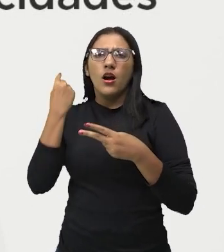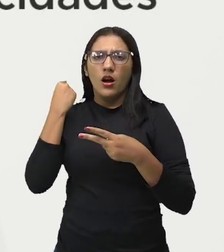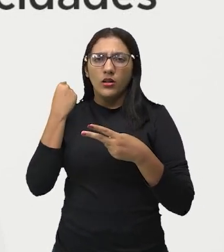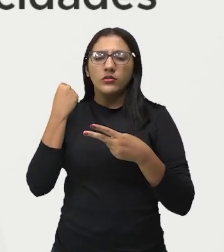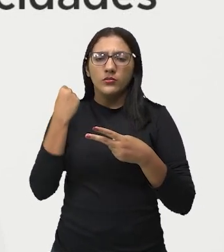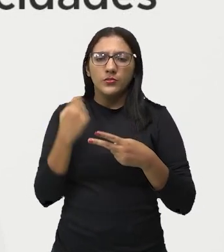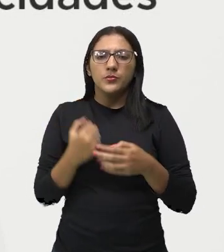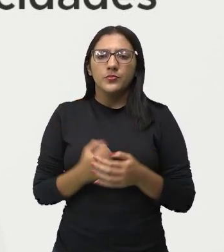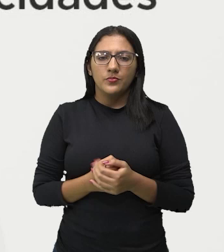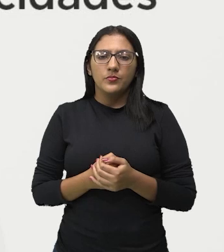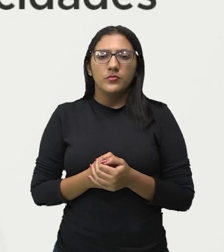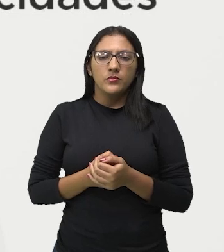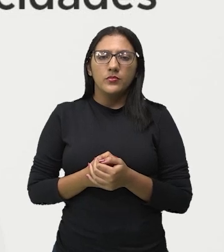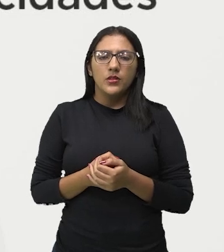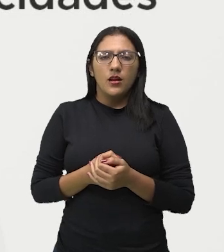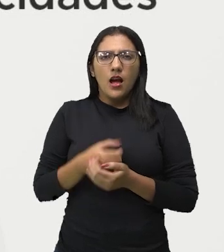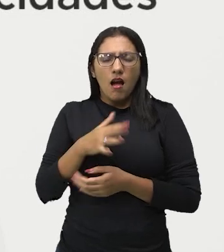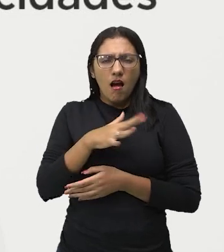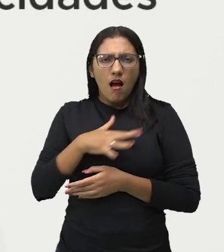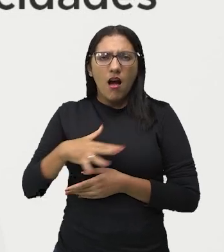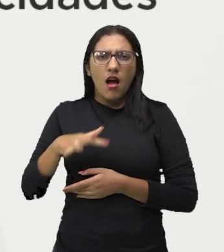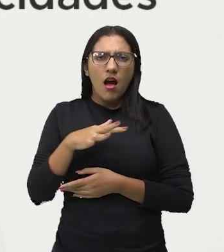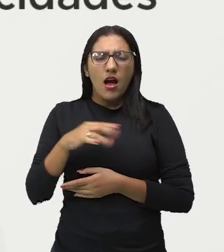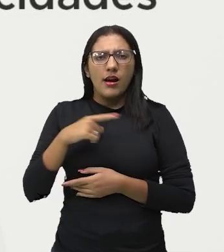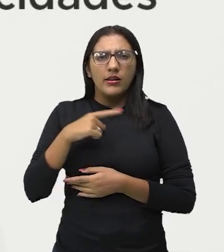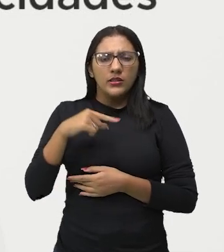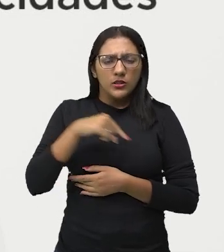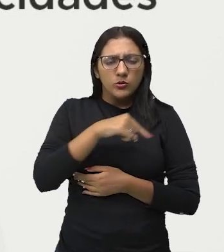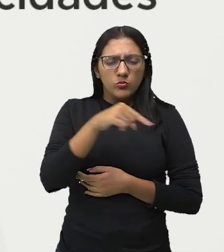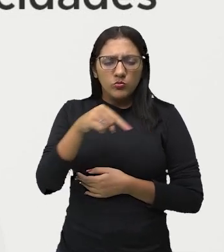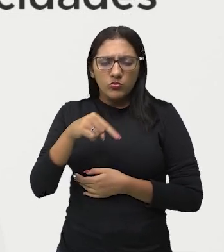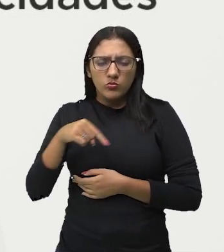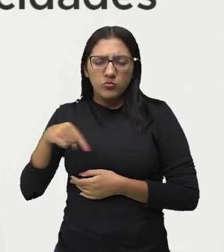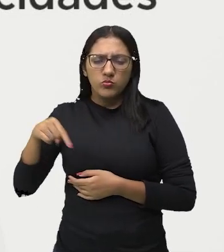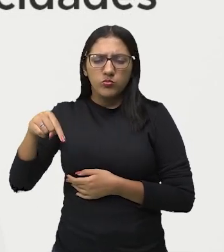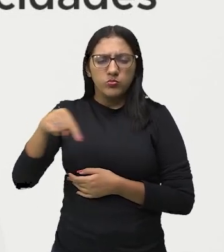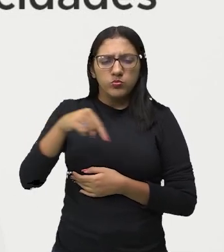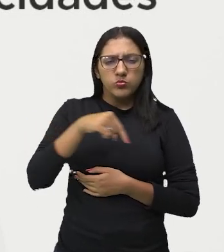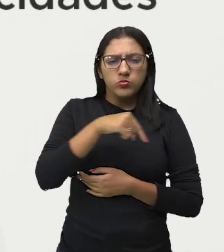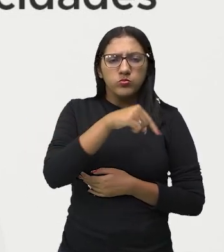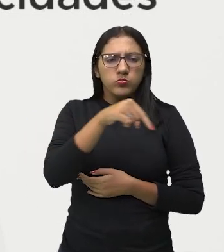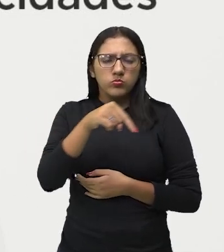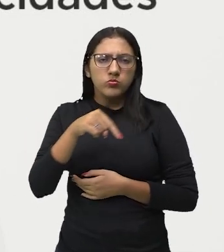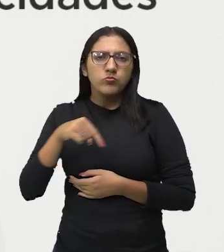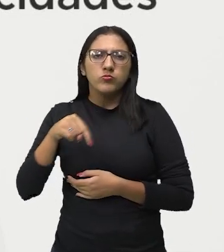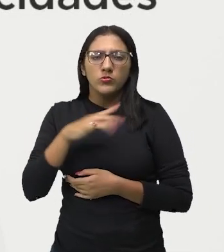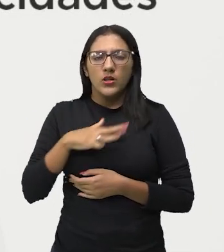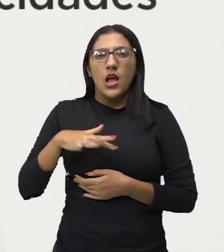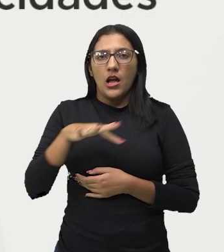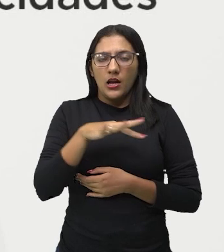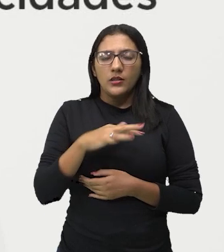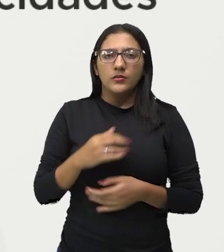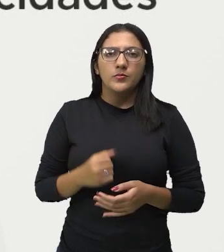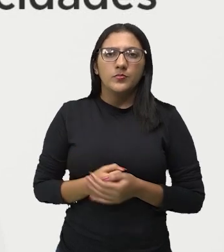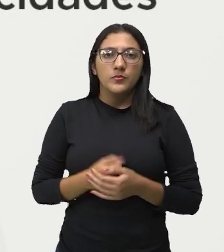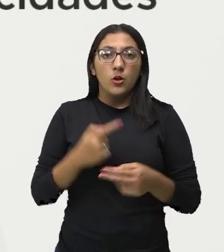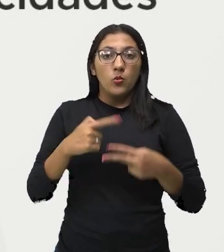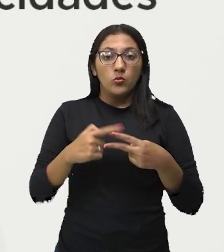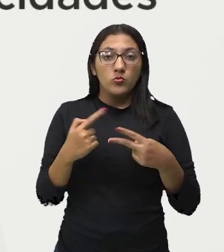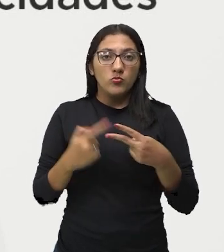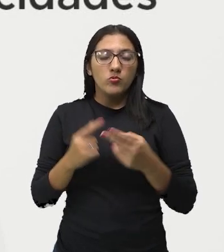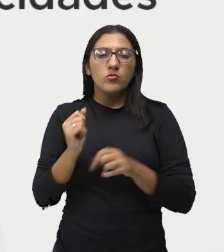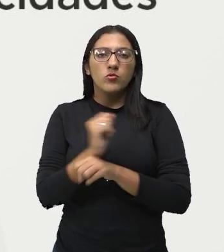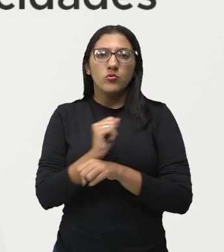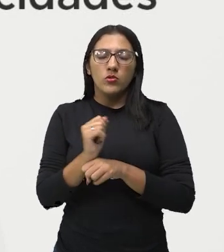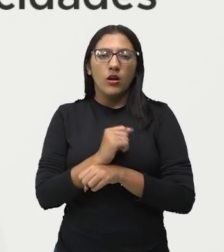oval, quer dizer que estão lá meio que fazendo indo e voltando, né, passando sempre pelo mesmo ponto. Os dois